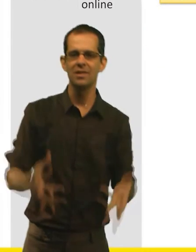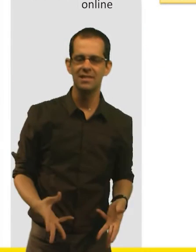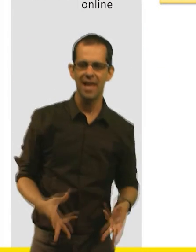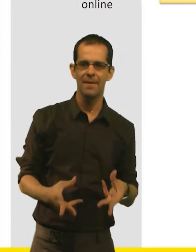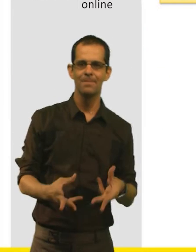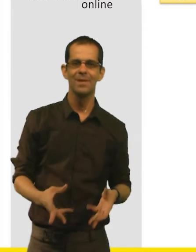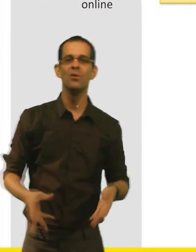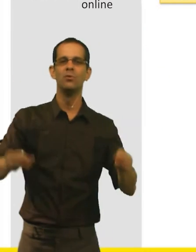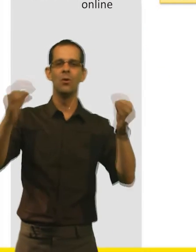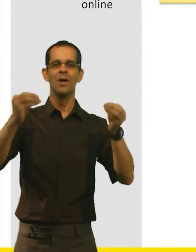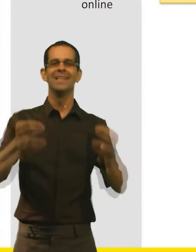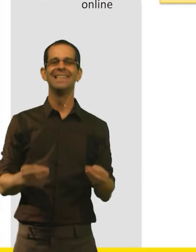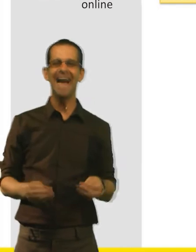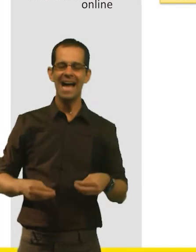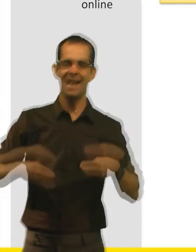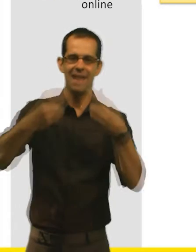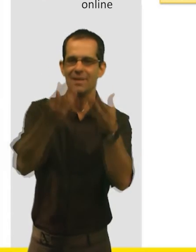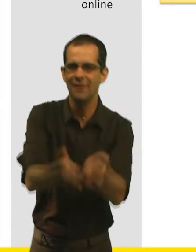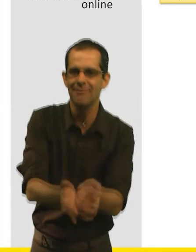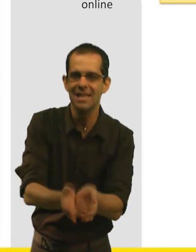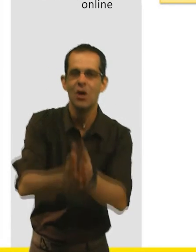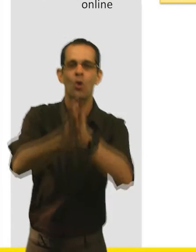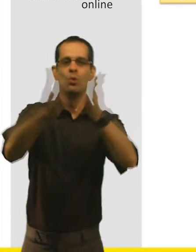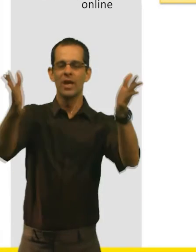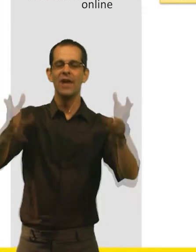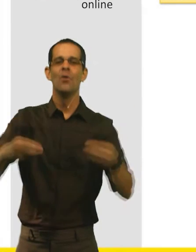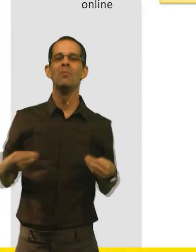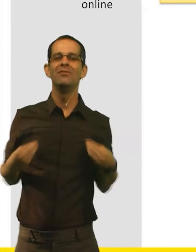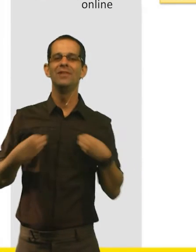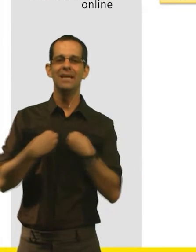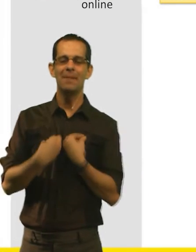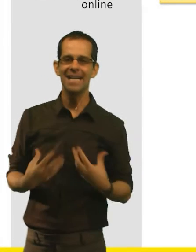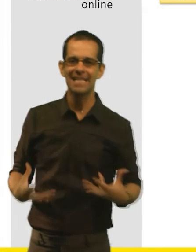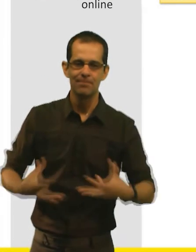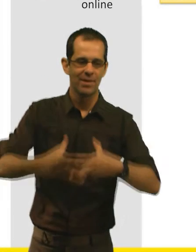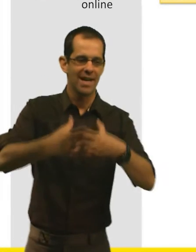eu quiser, eu vou dar à minha família o quê?